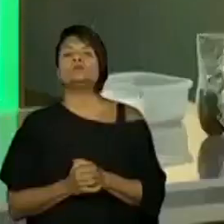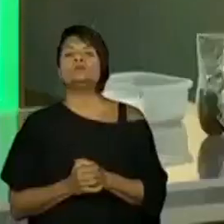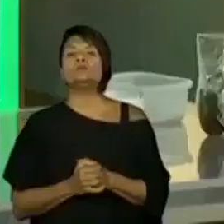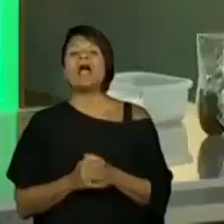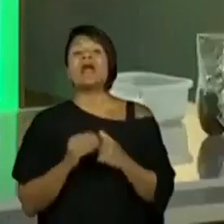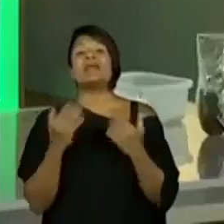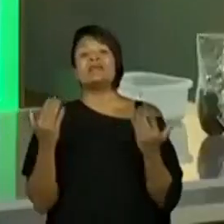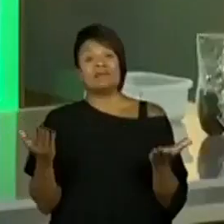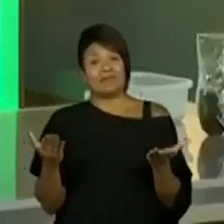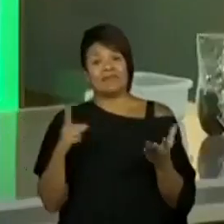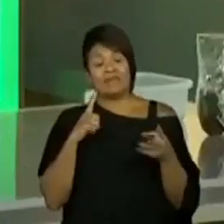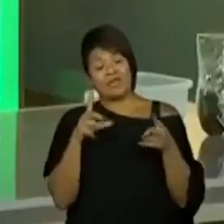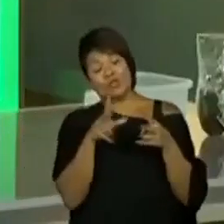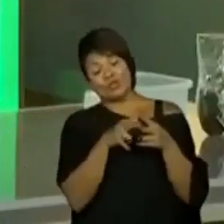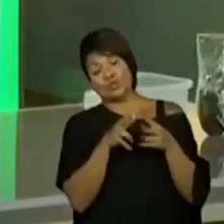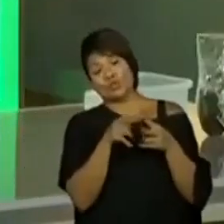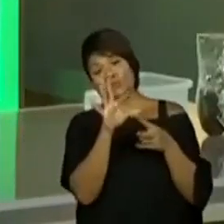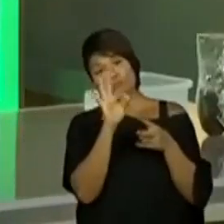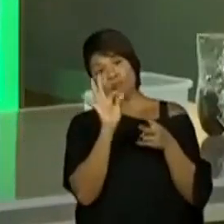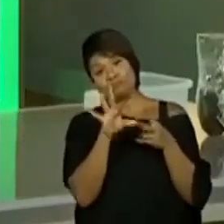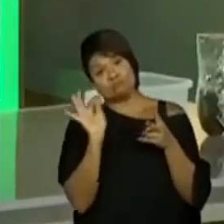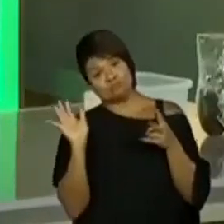E aí você tem 2 opções.